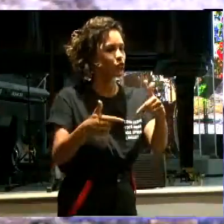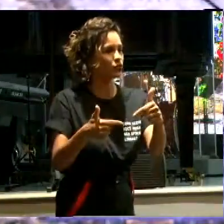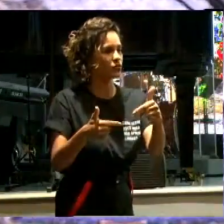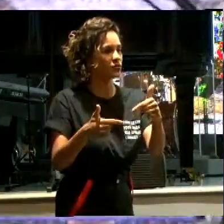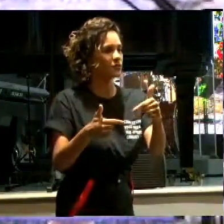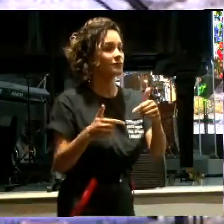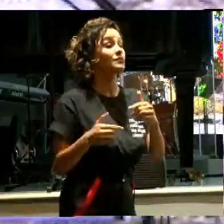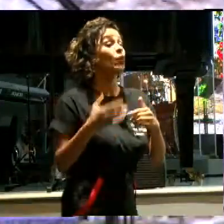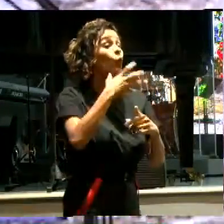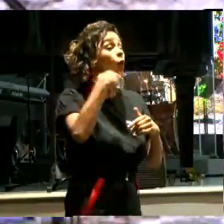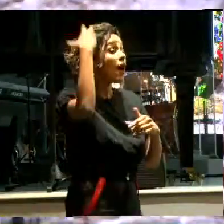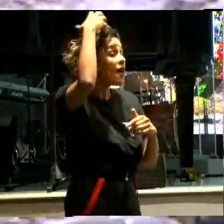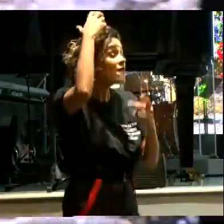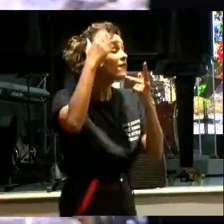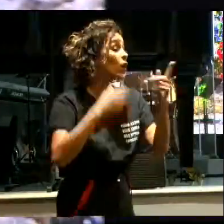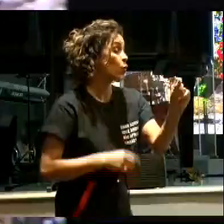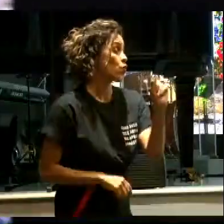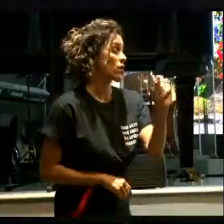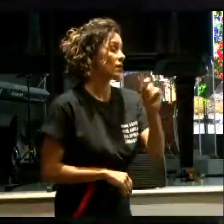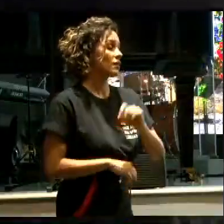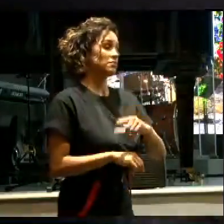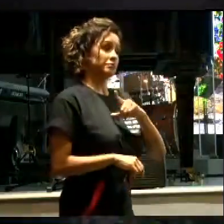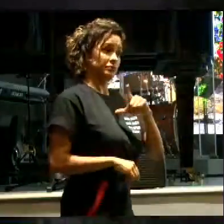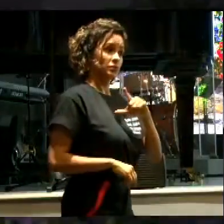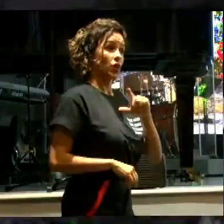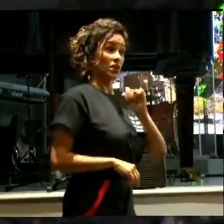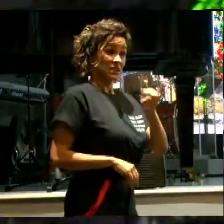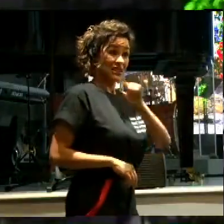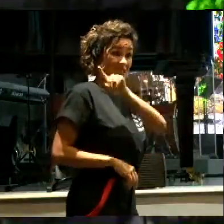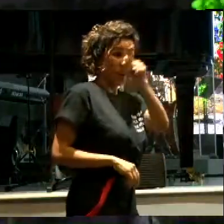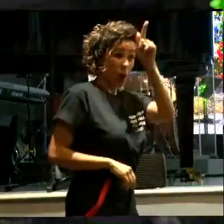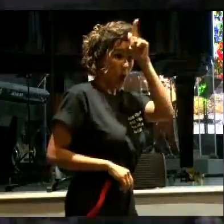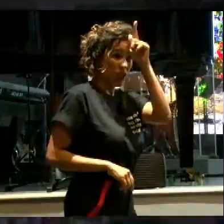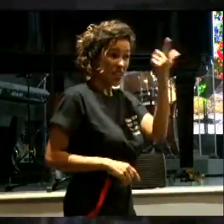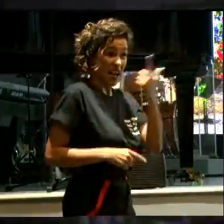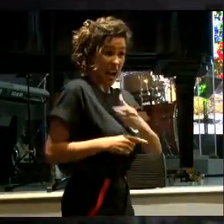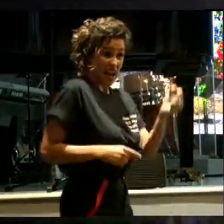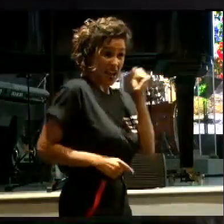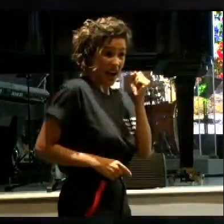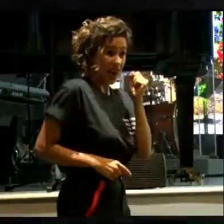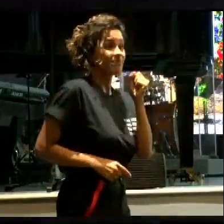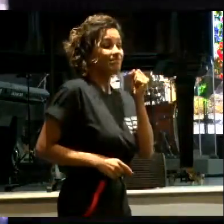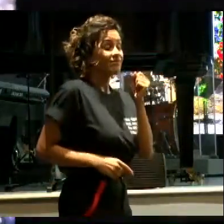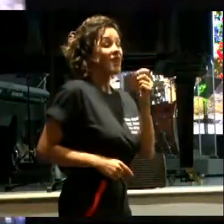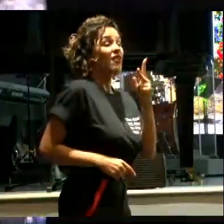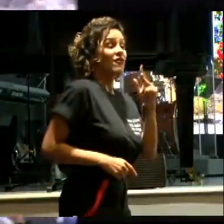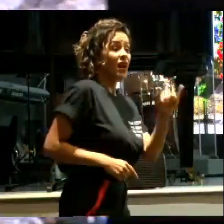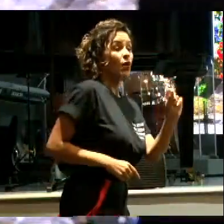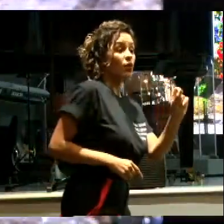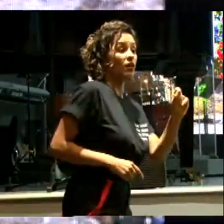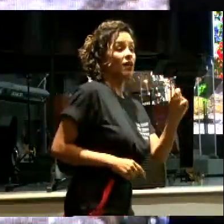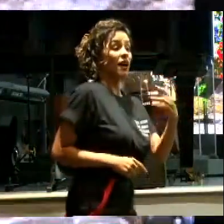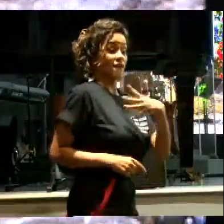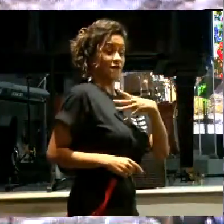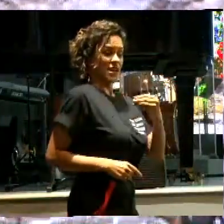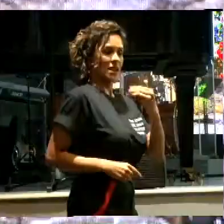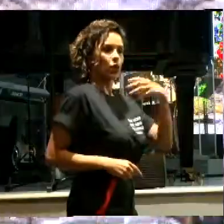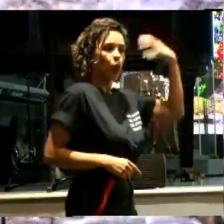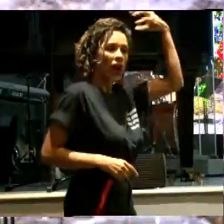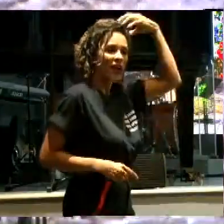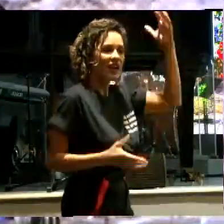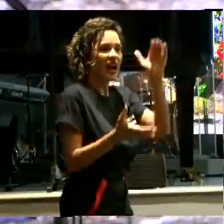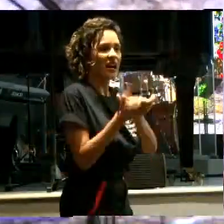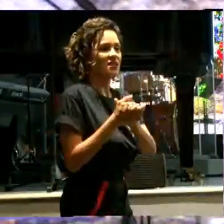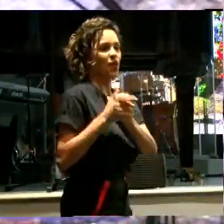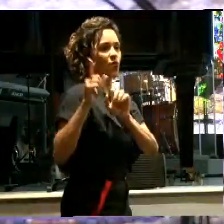rei em casamento, vai dar isenção de impostos e vai dar dinheiro. E